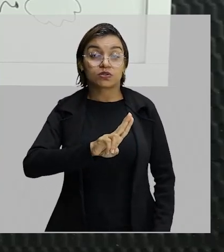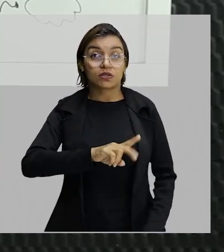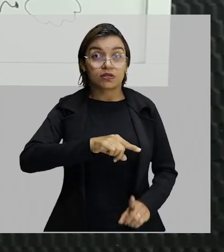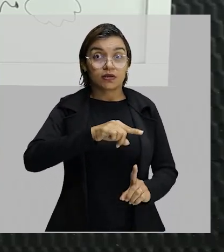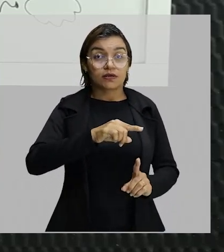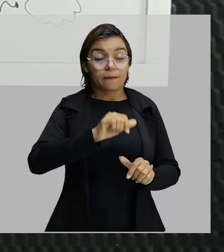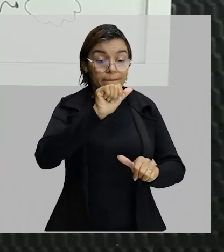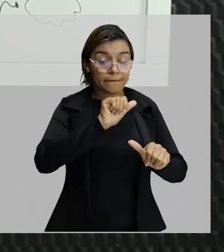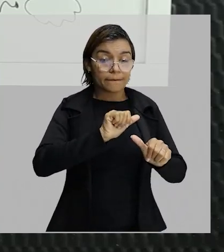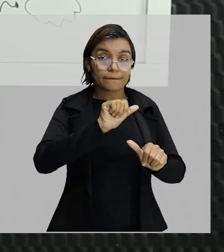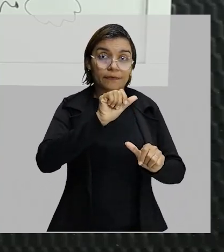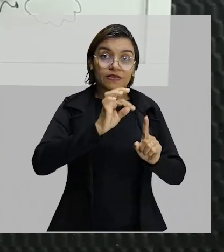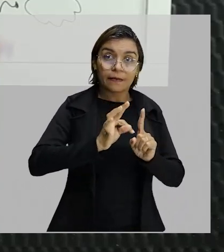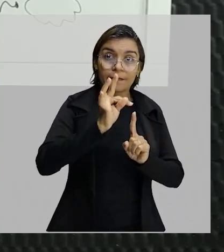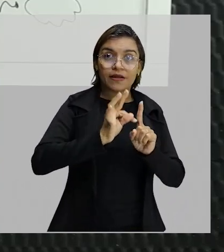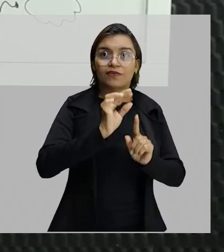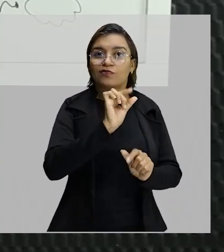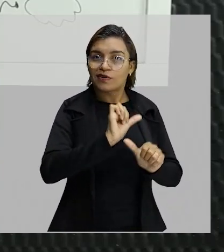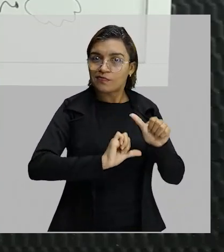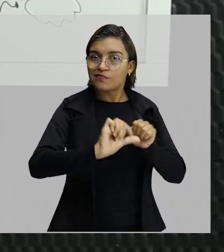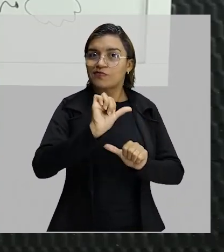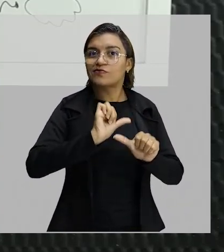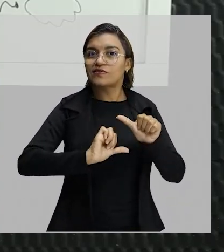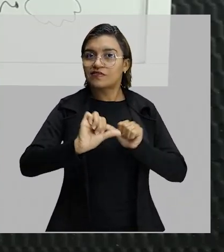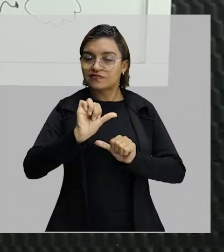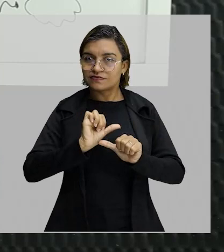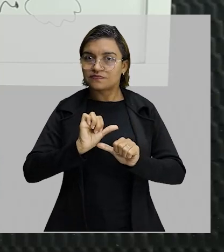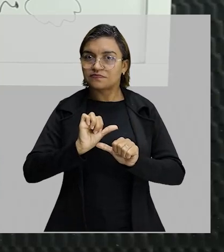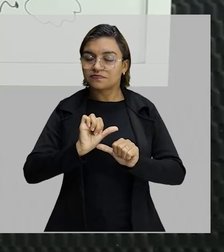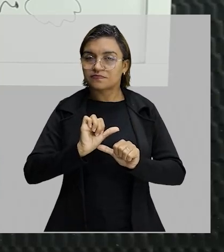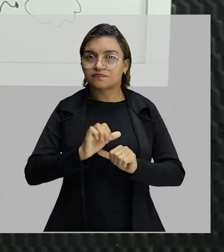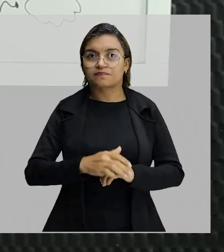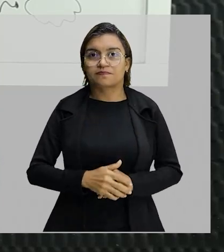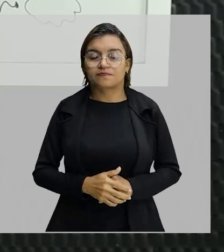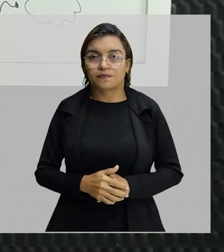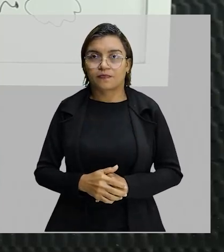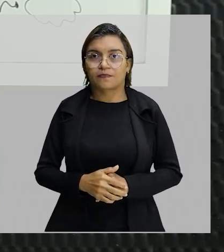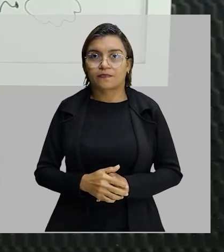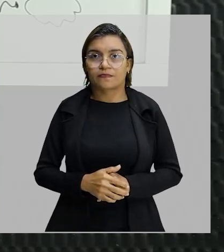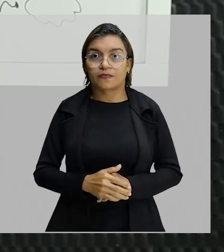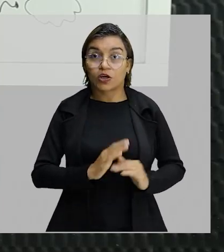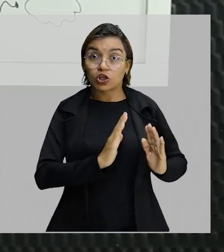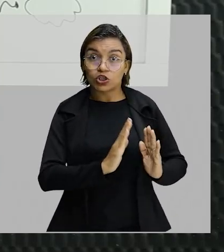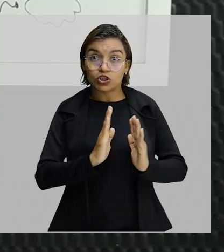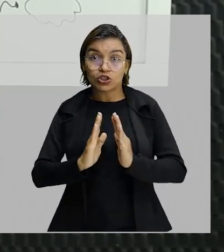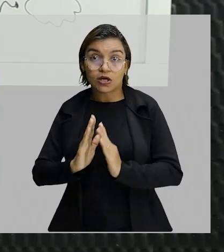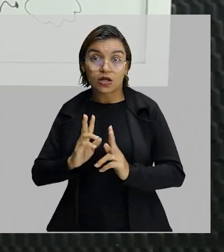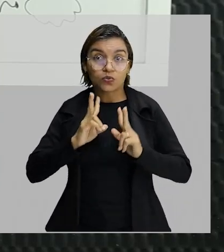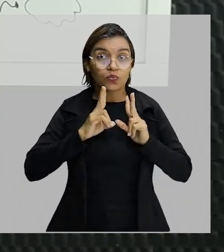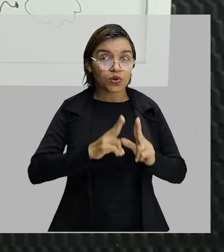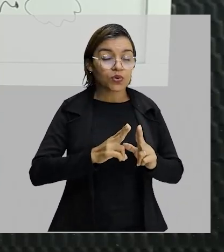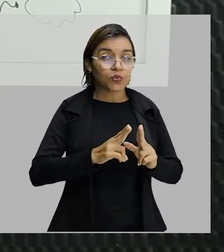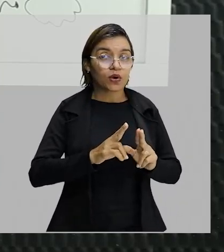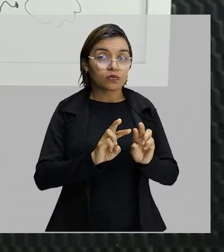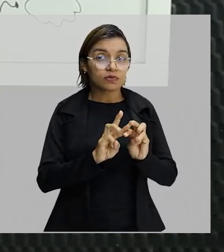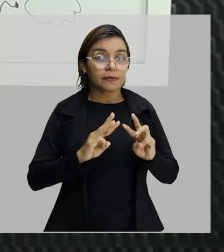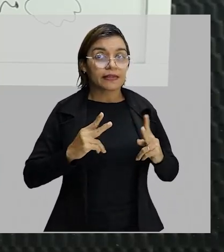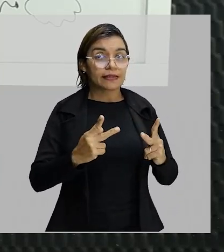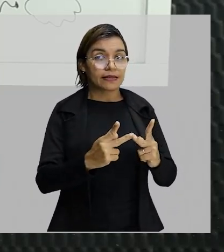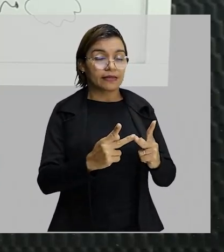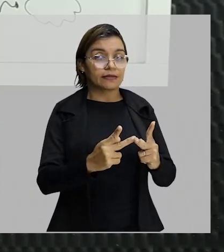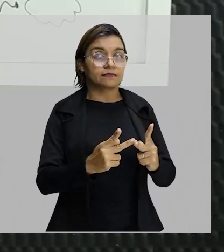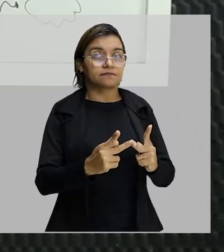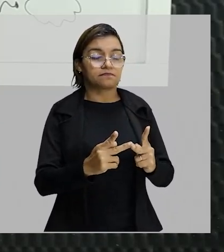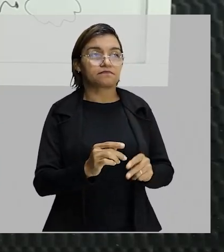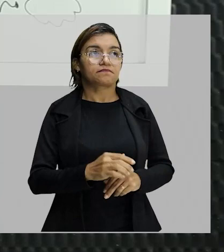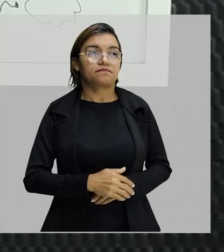a mudança de temperatura. Isso em um mesmo estado da matéria, tá certo? Ou seja, no